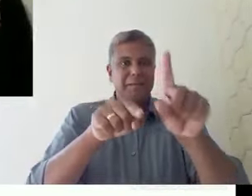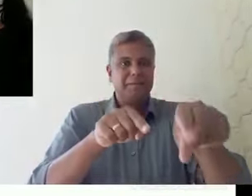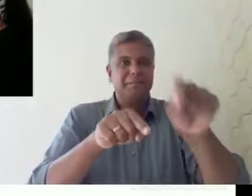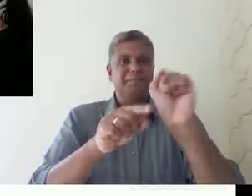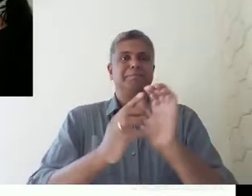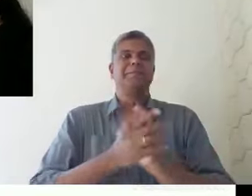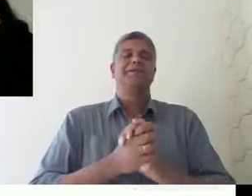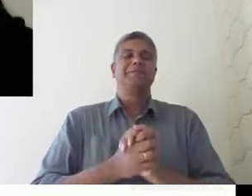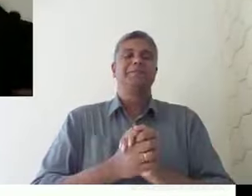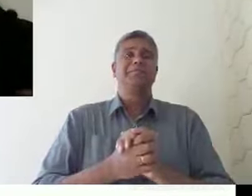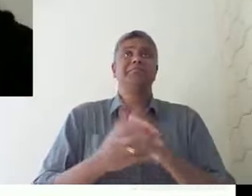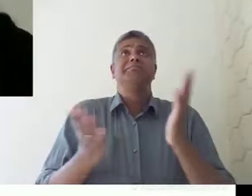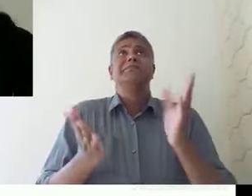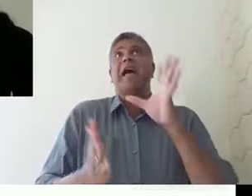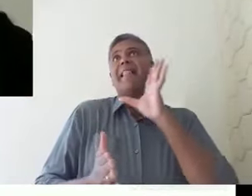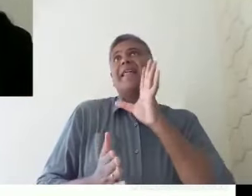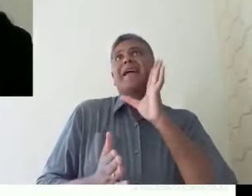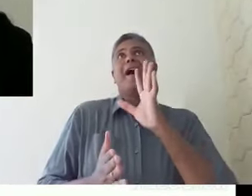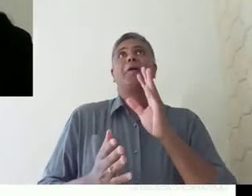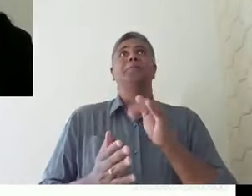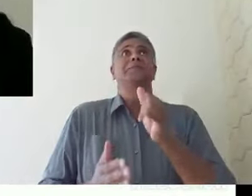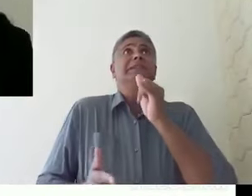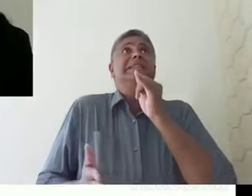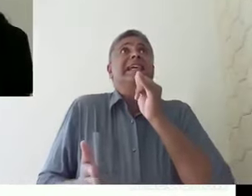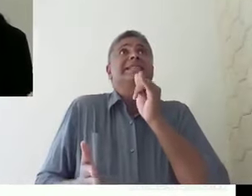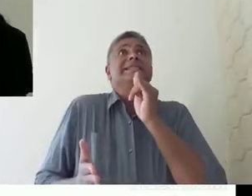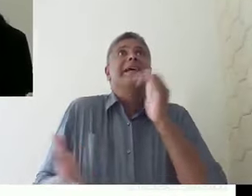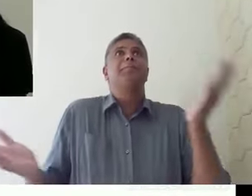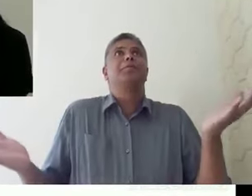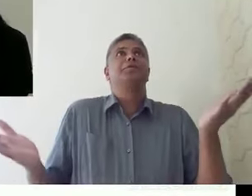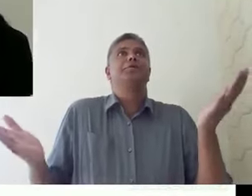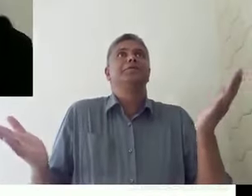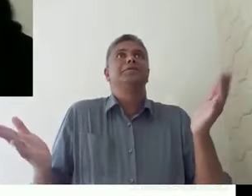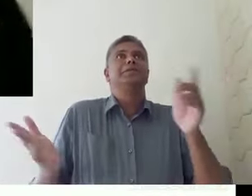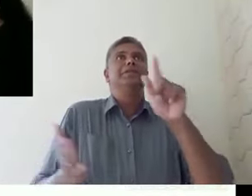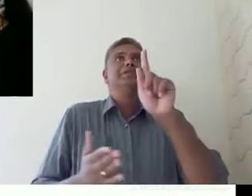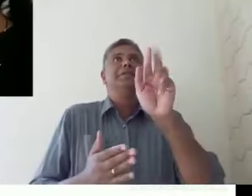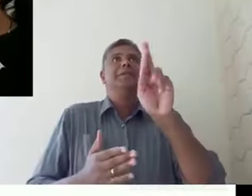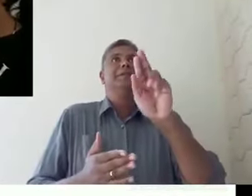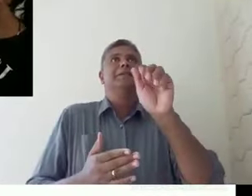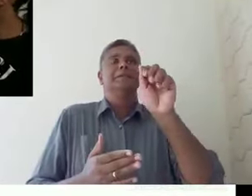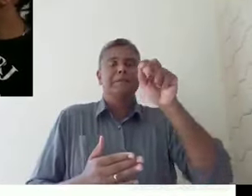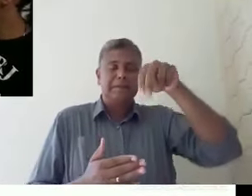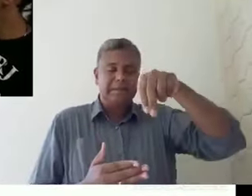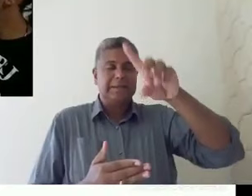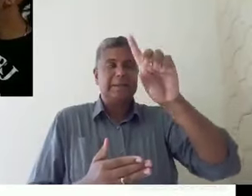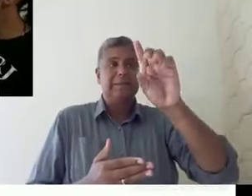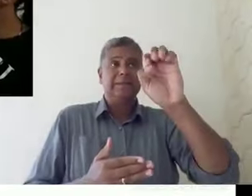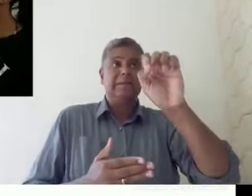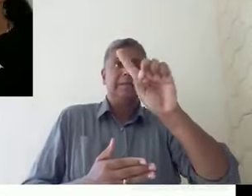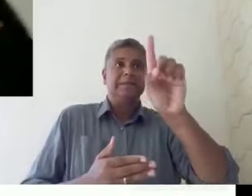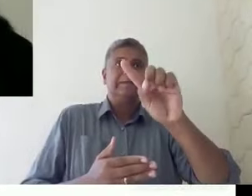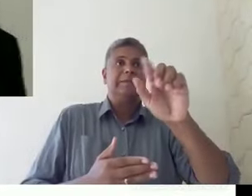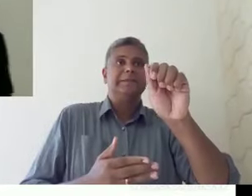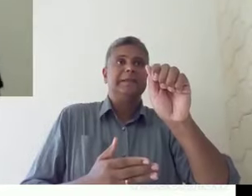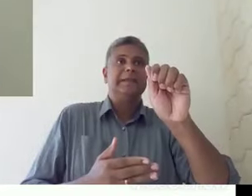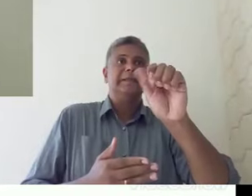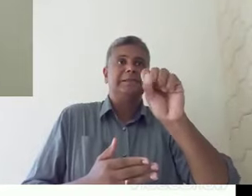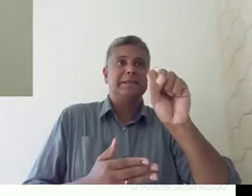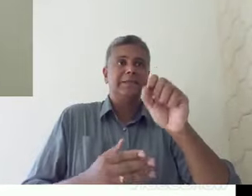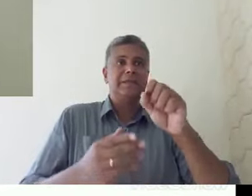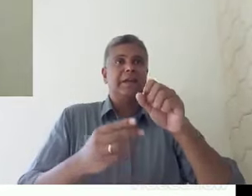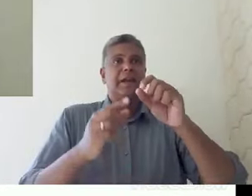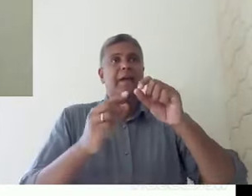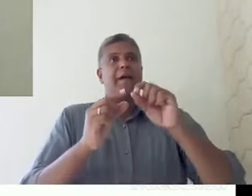Mas, tá, legal. E exemplos que a gente tem de grandezas vetoriais. Uma